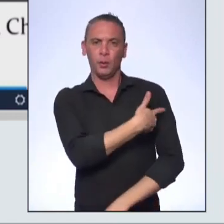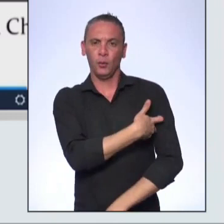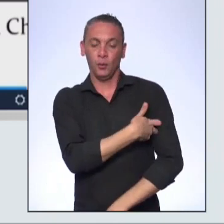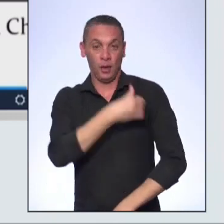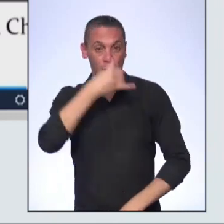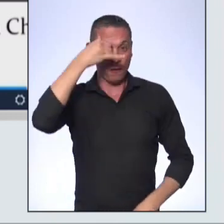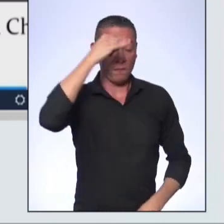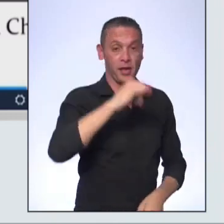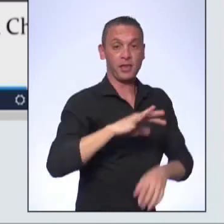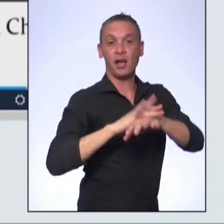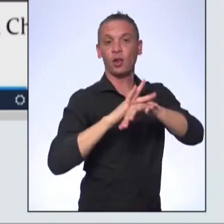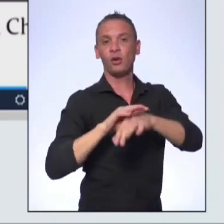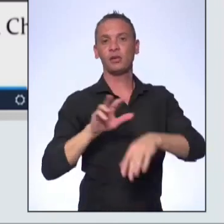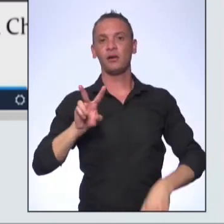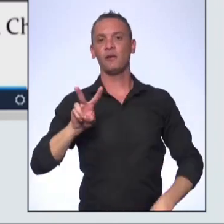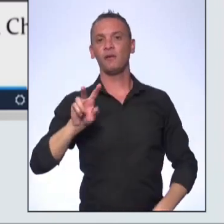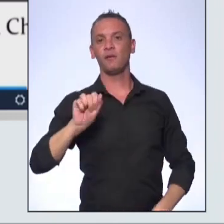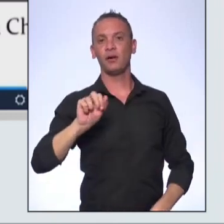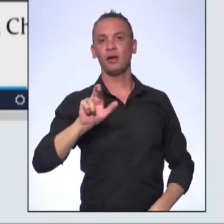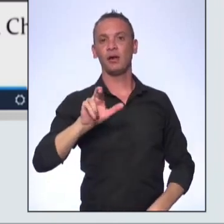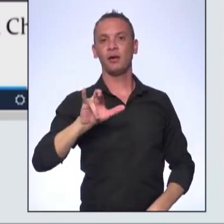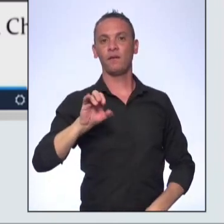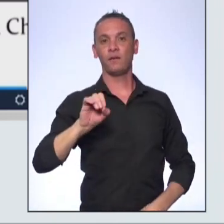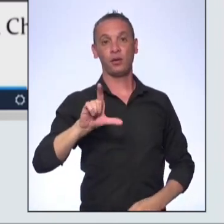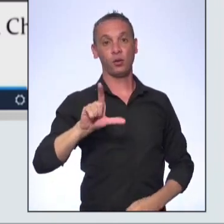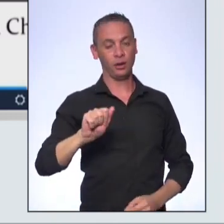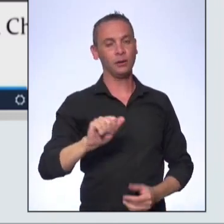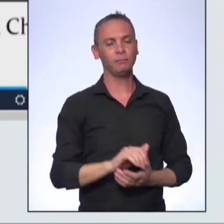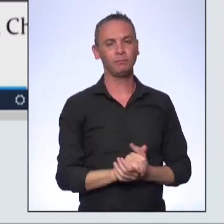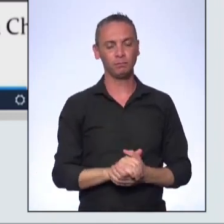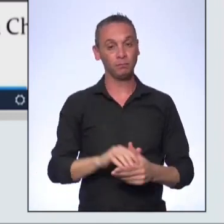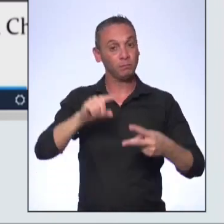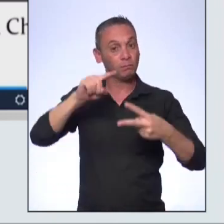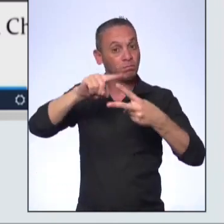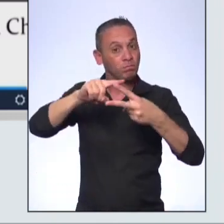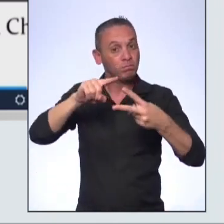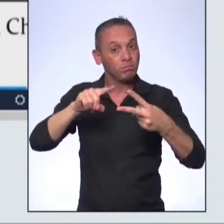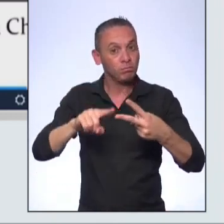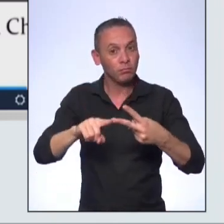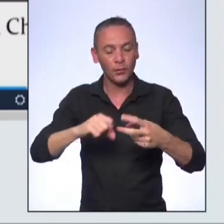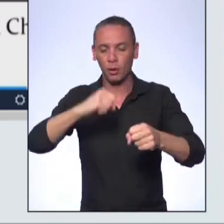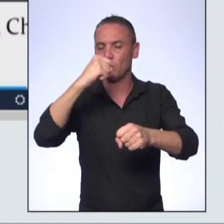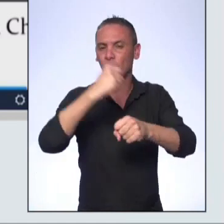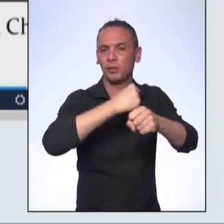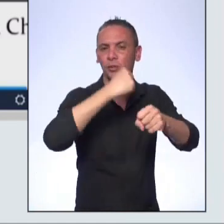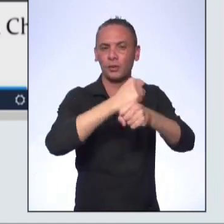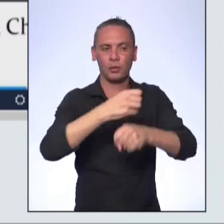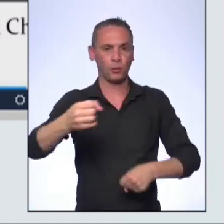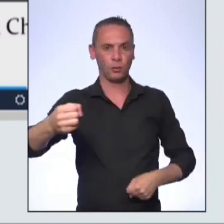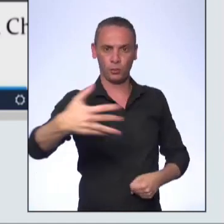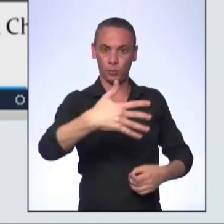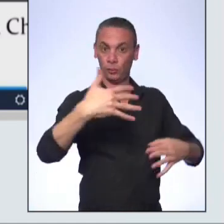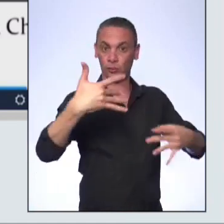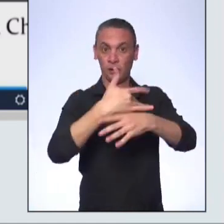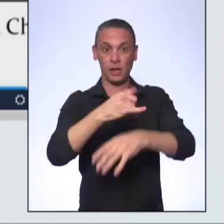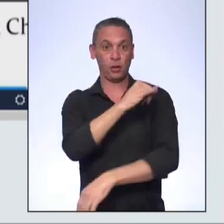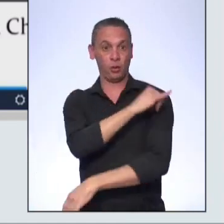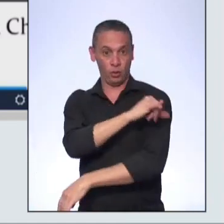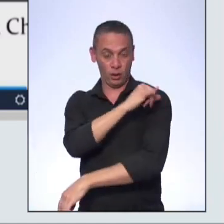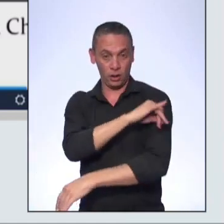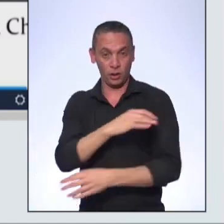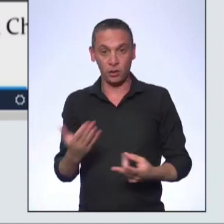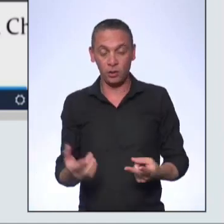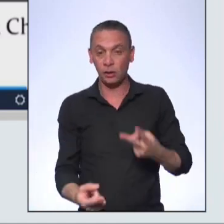varíola. Quando você soma essas duas ações, ou seja, as obras de modernização da cidade do Rio de Janeiro e